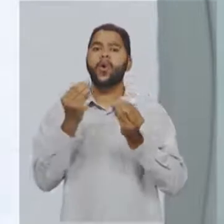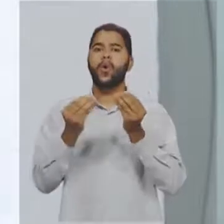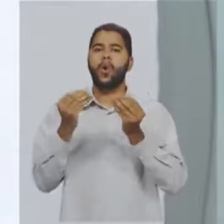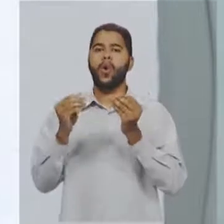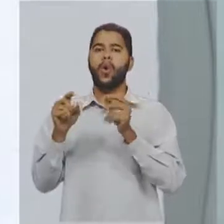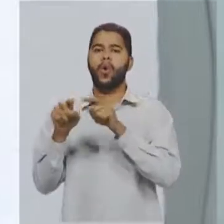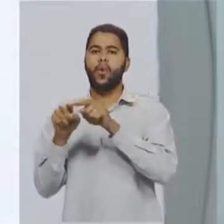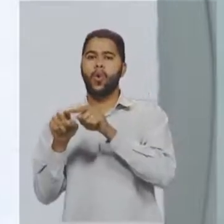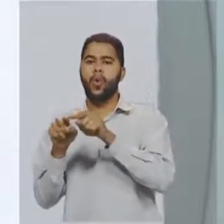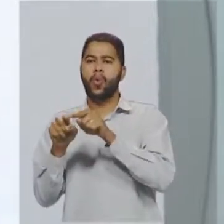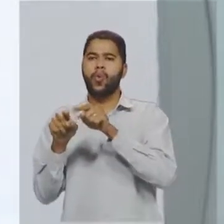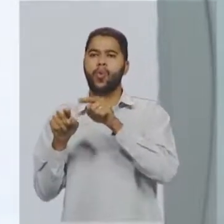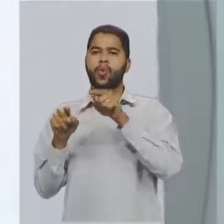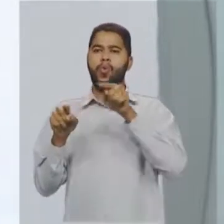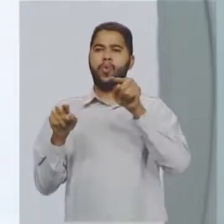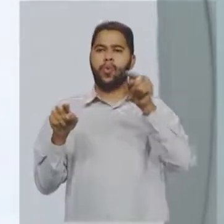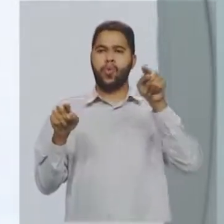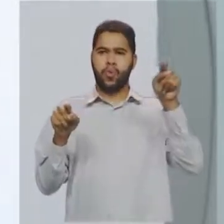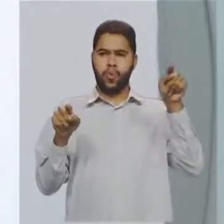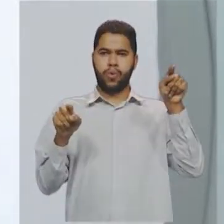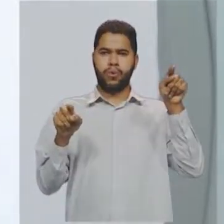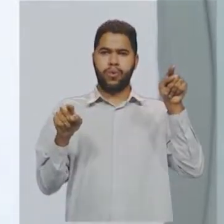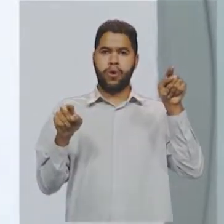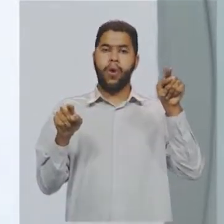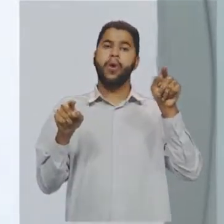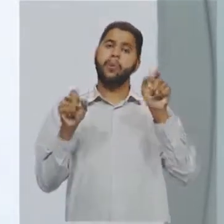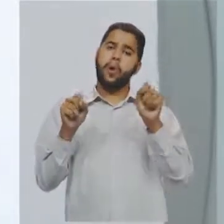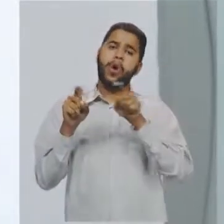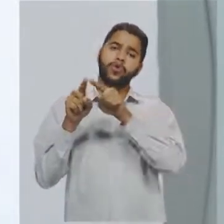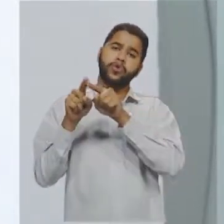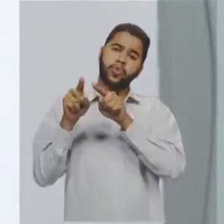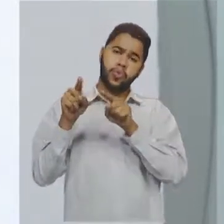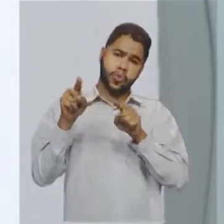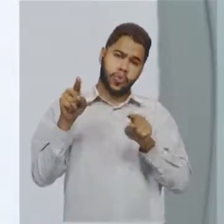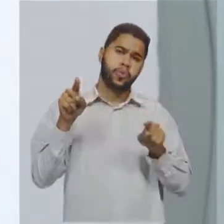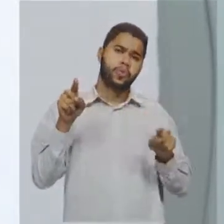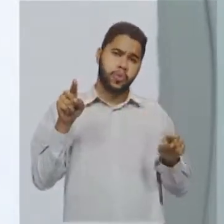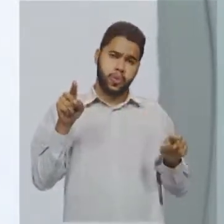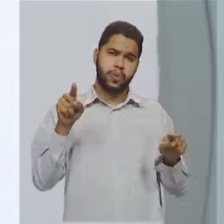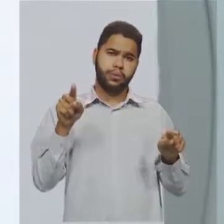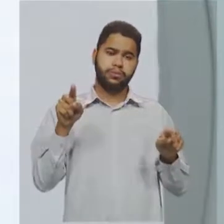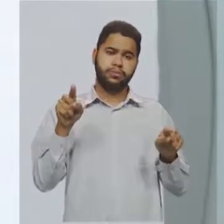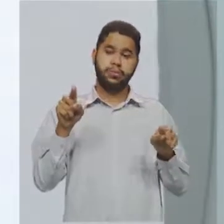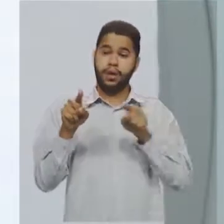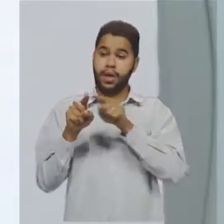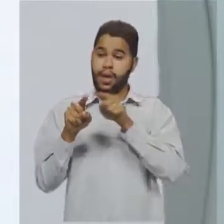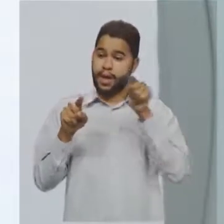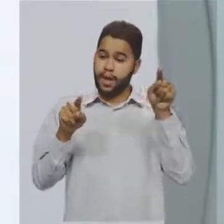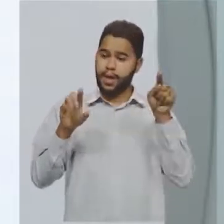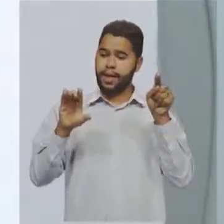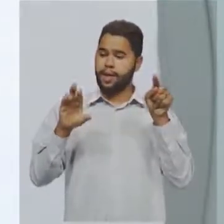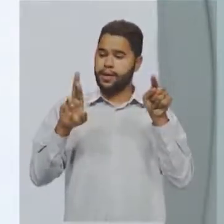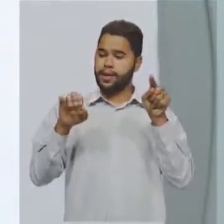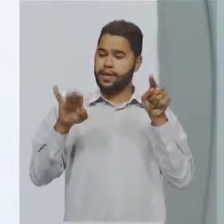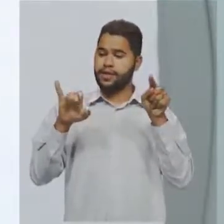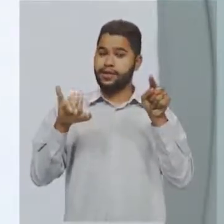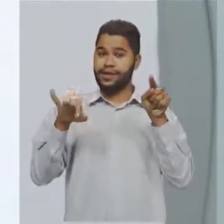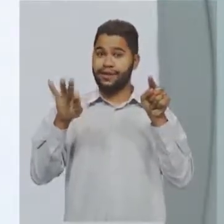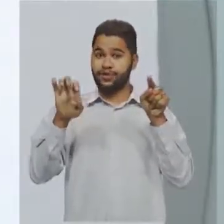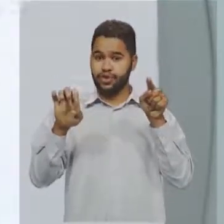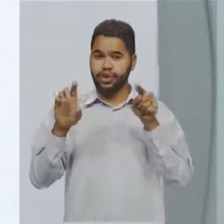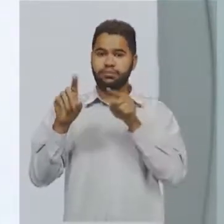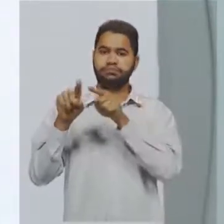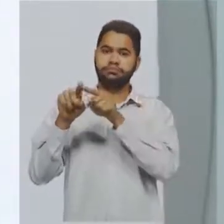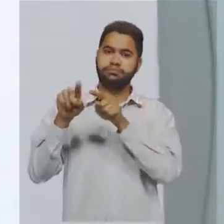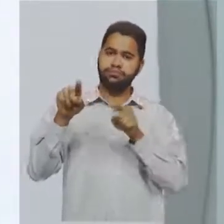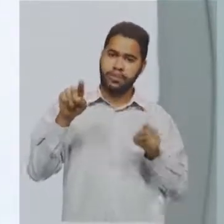ordem crescente ou decrescente, tanto faz também a ordem, né? Você pode colocar ou decrescente ou crescente. Então, no caso,